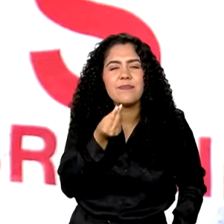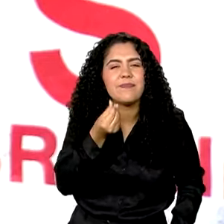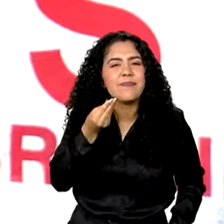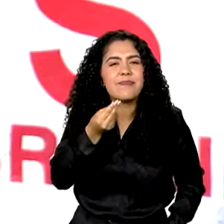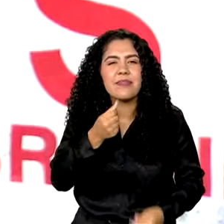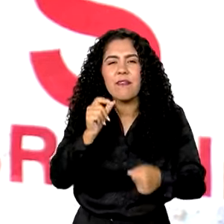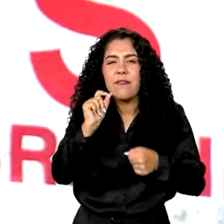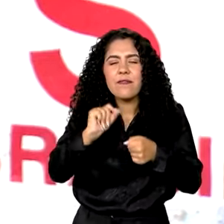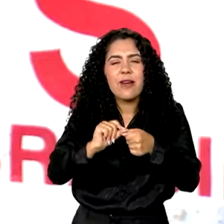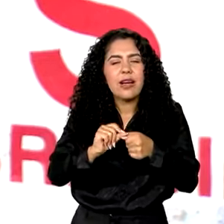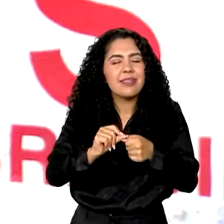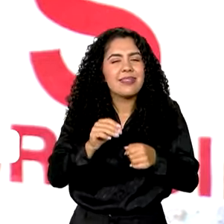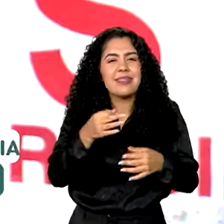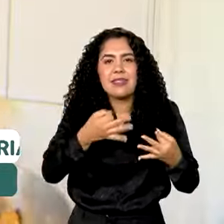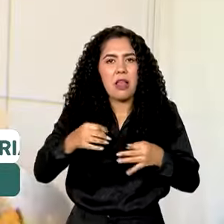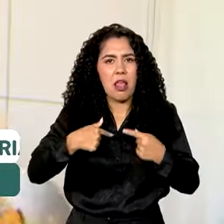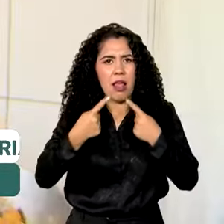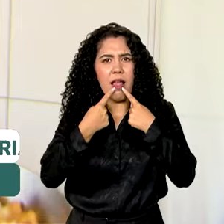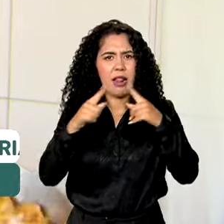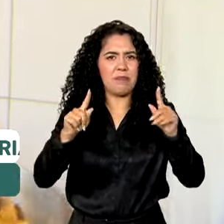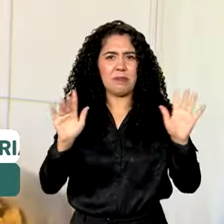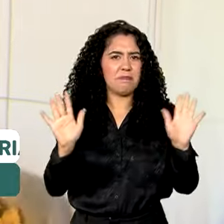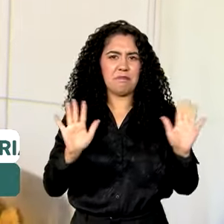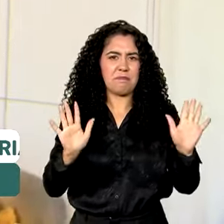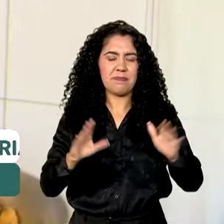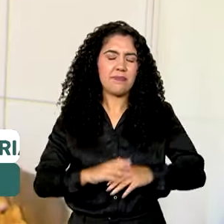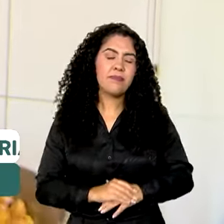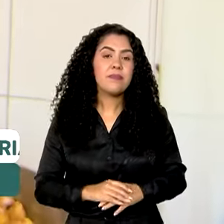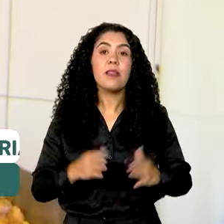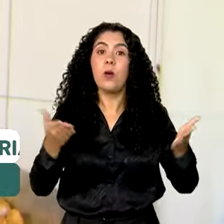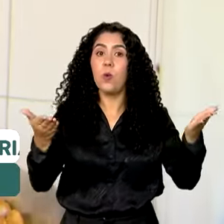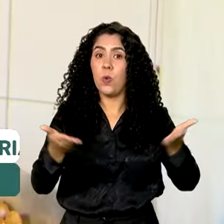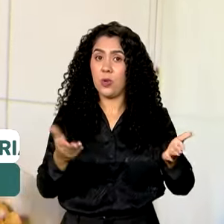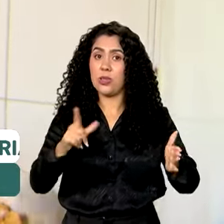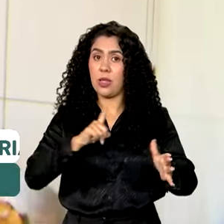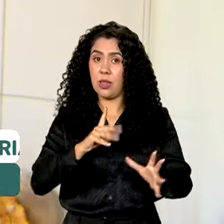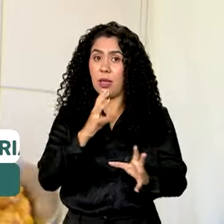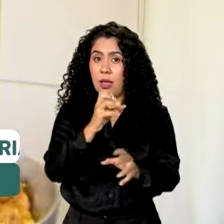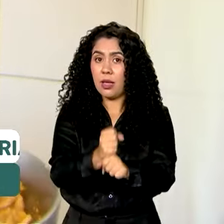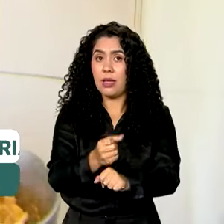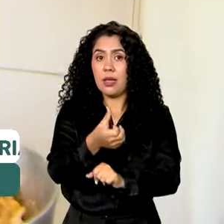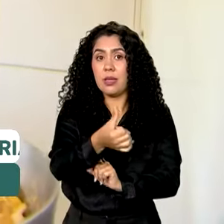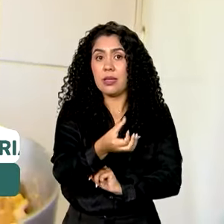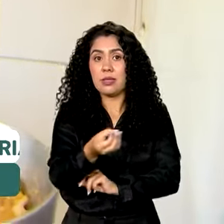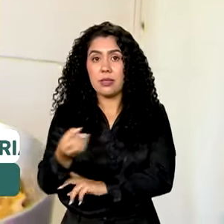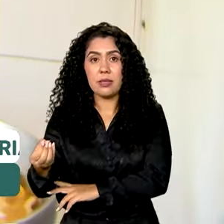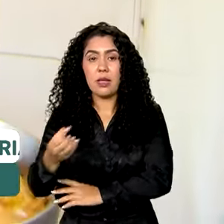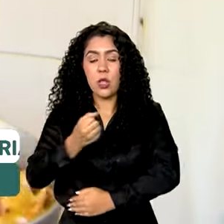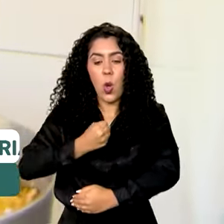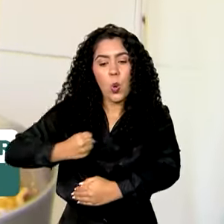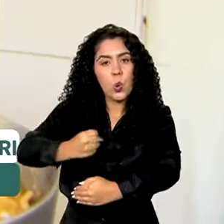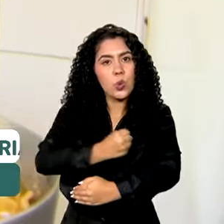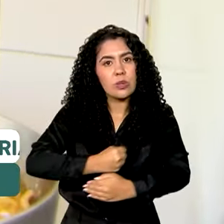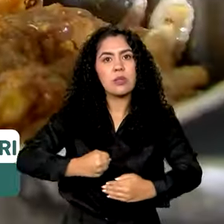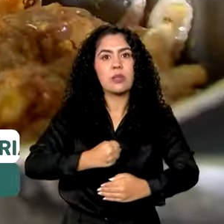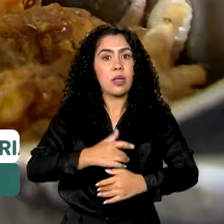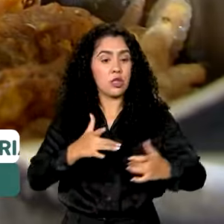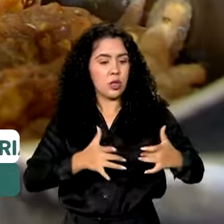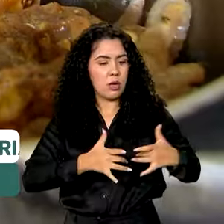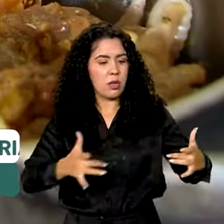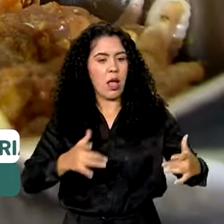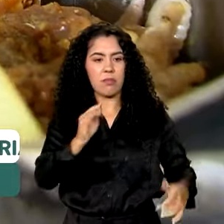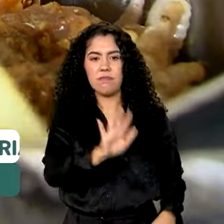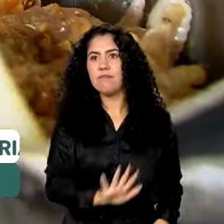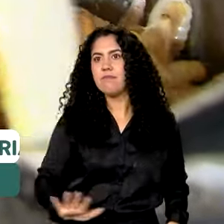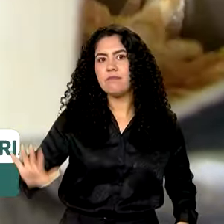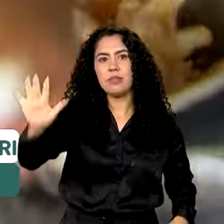direitinho. Não tenho a reclamar de nada, não. Hoje existem 600 cozinhas solidárias espalhadas pelo país. O